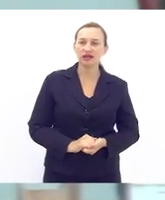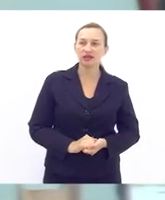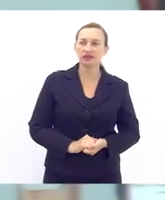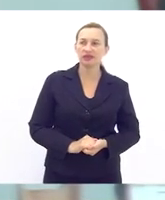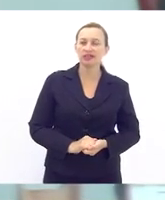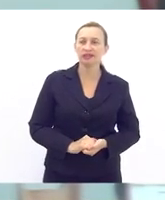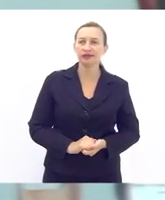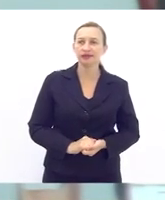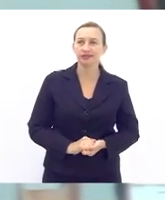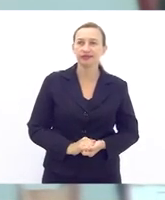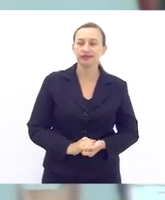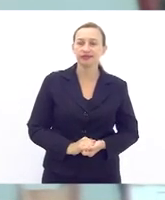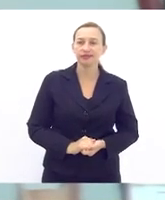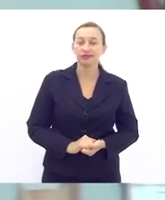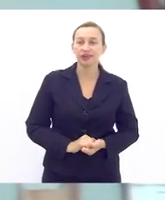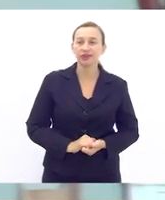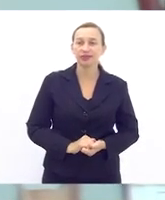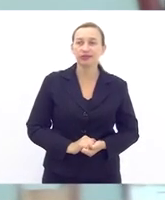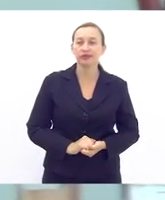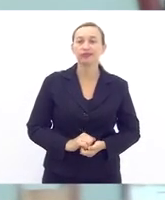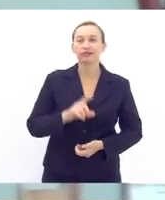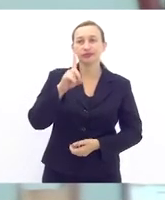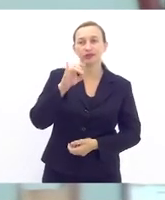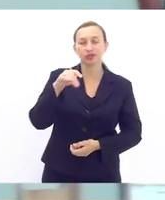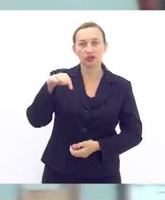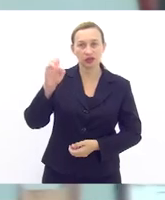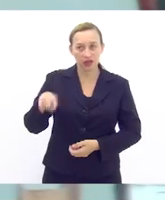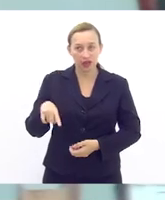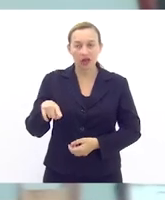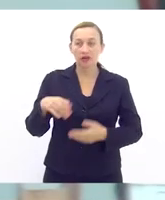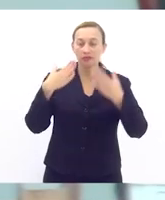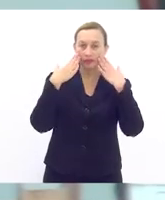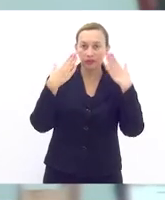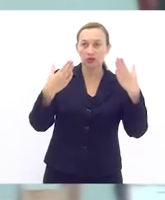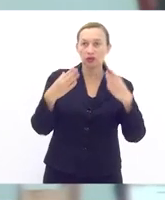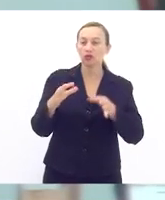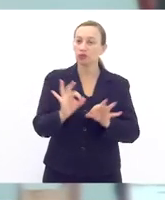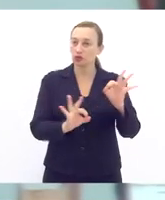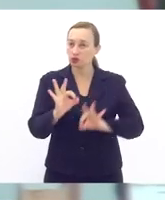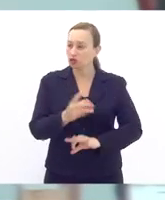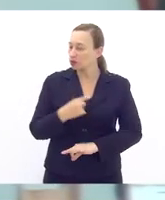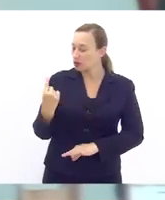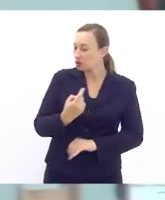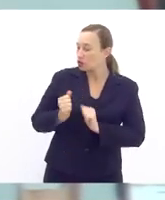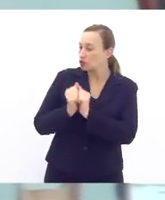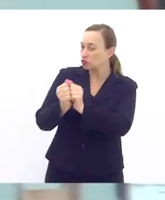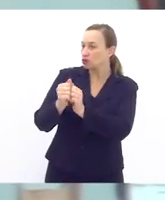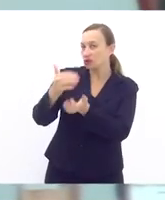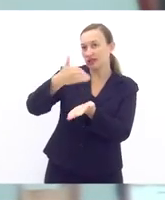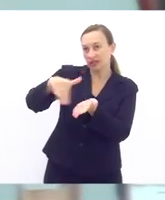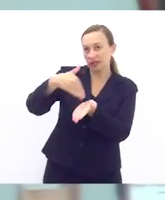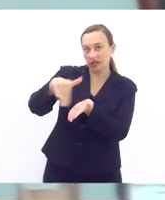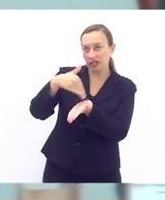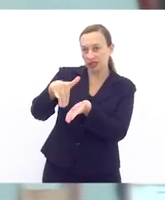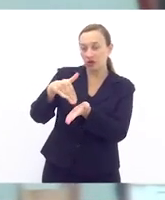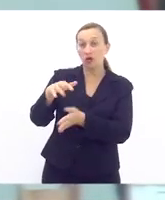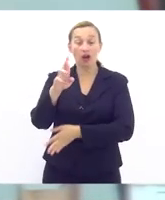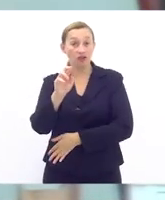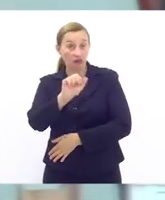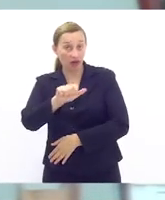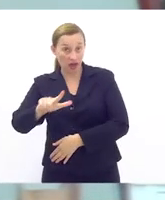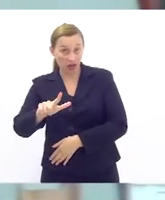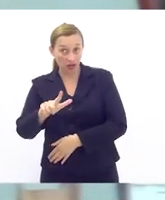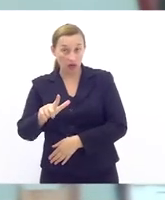a princípio tava lá a Dione e ela apresentou o projeto lá para gente junto com a secretariado com o Rafael